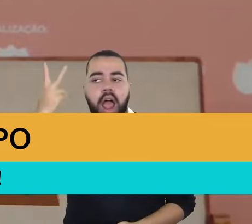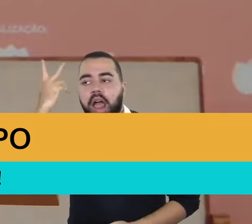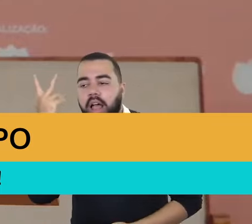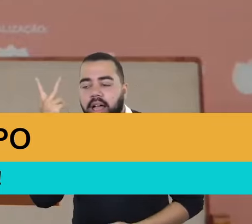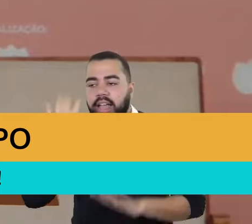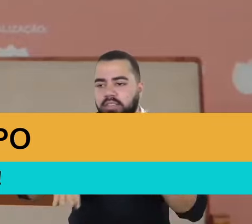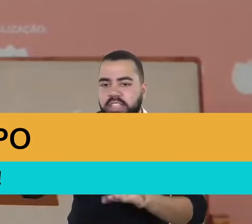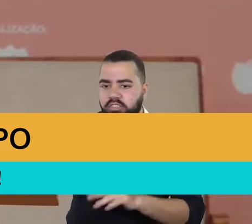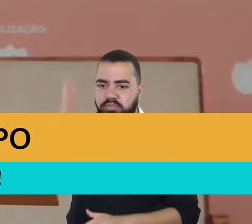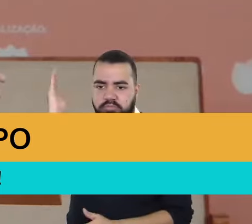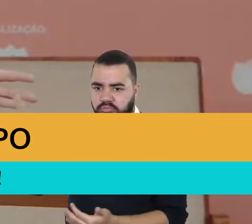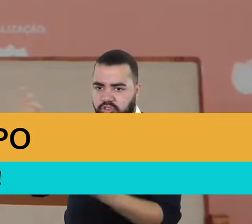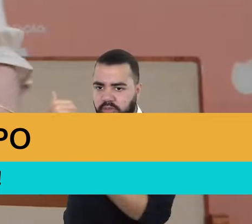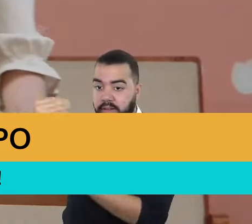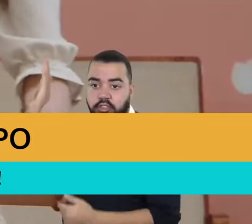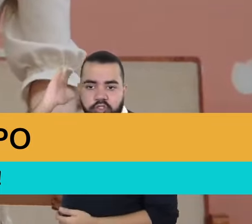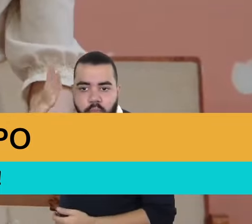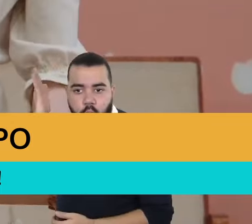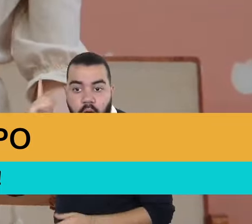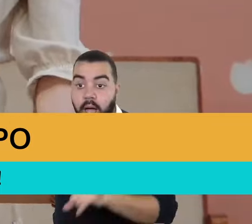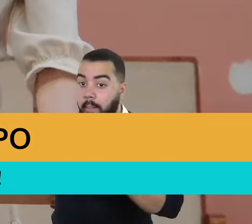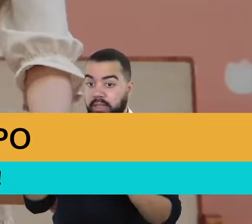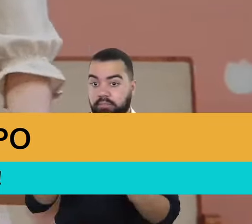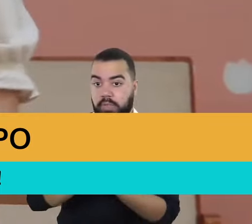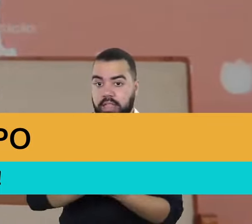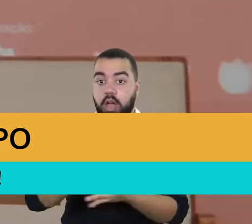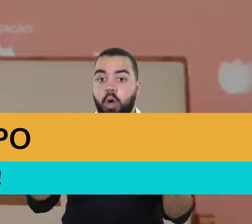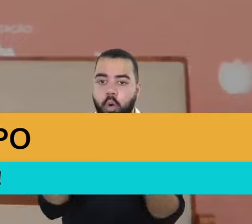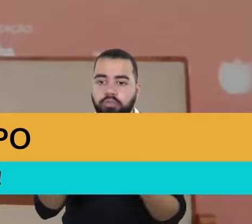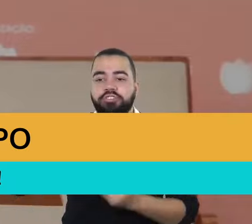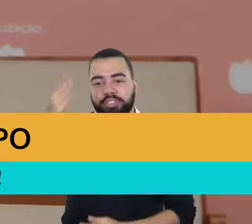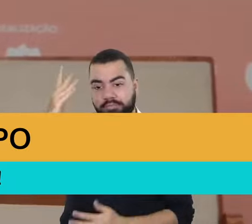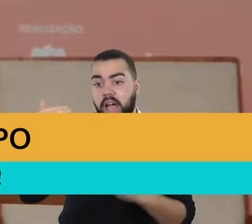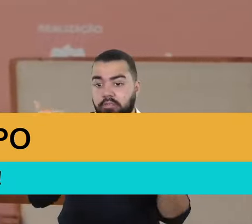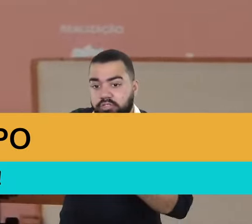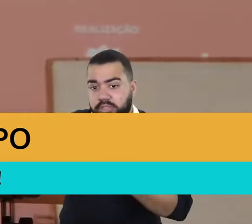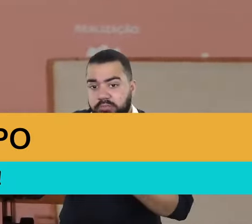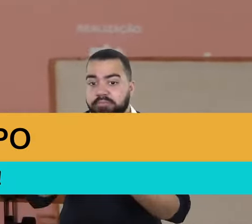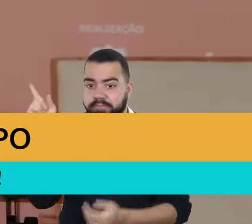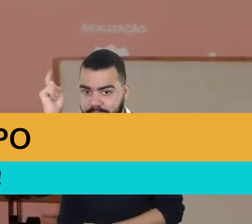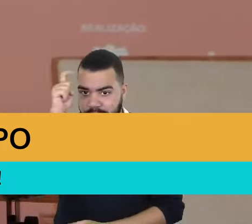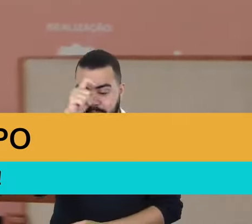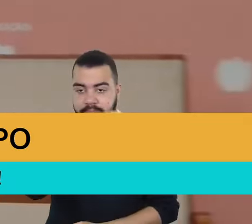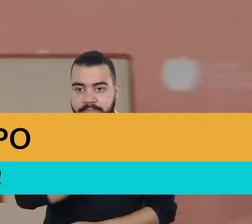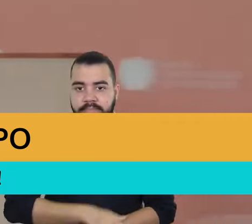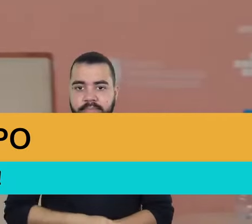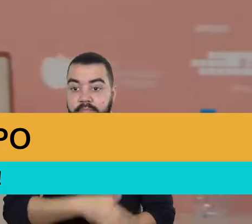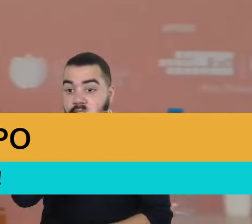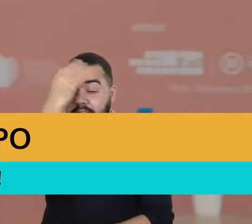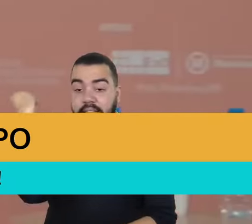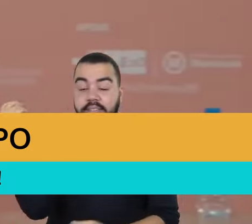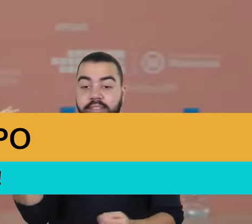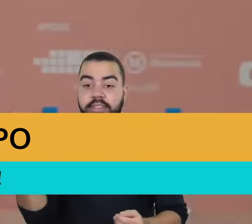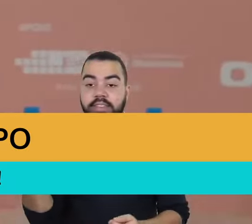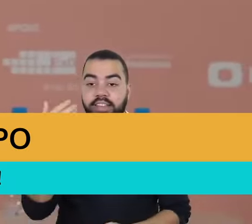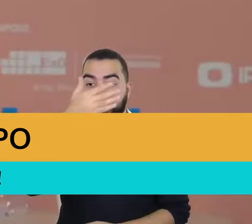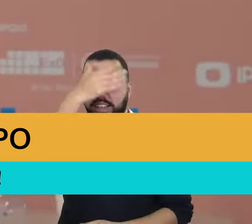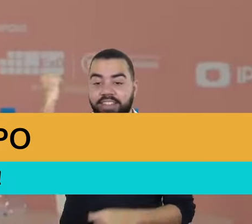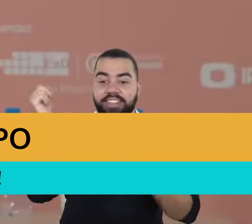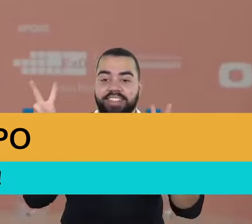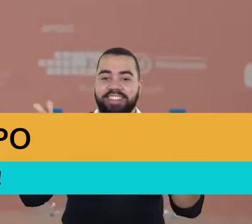rótulos. Não fui chamada de autismo, mas agora é, né, gente? Mas é peleja grande. Aí tá bom. O que, que eu tava falando mesmo? Que o TDAH pegou